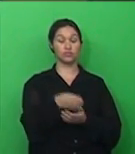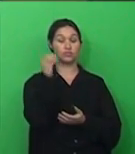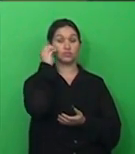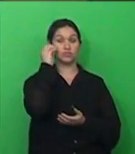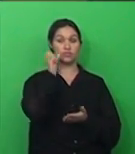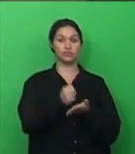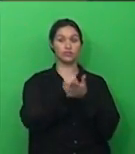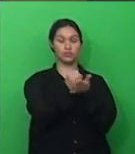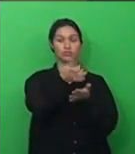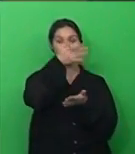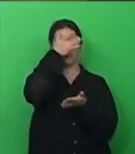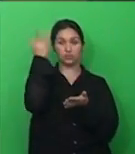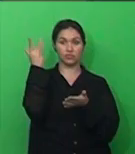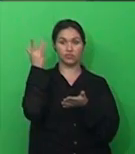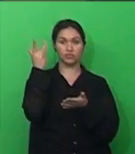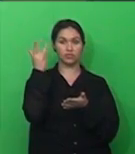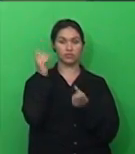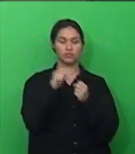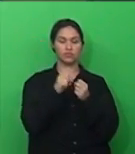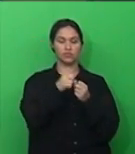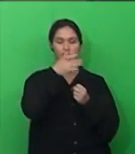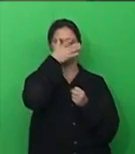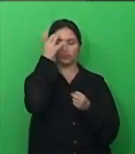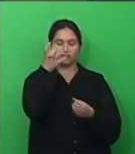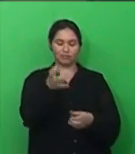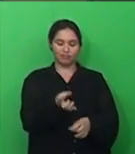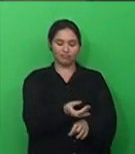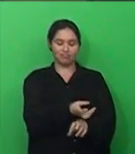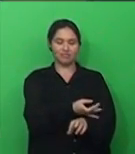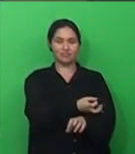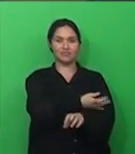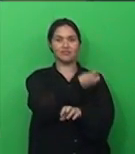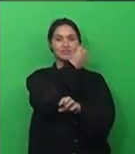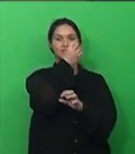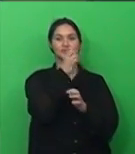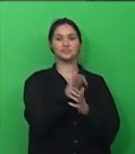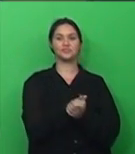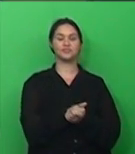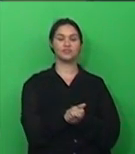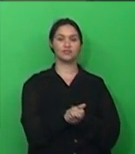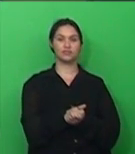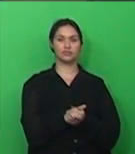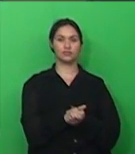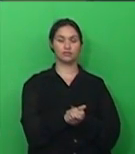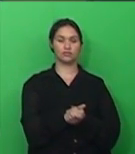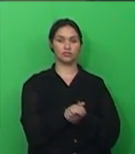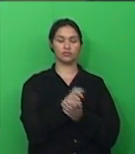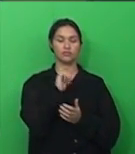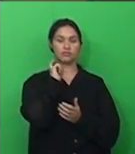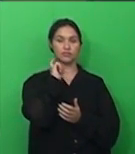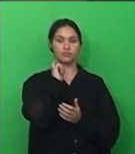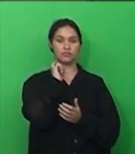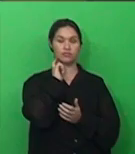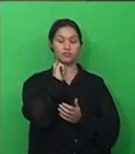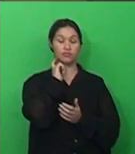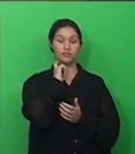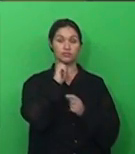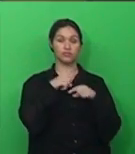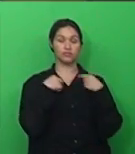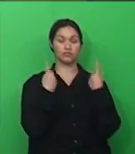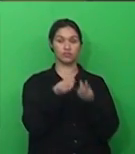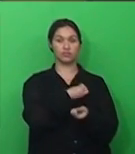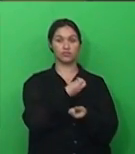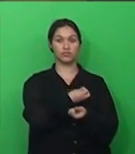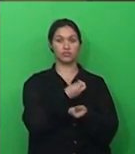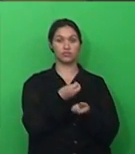tentar sensibilizar um pouco mais o ser humano para que a gente conviva não só em igualdade de pensamento, mas